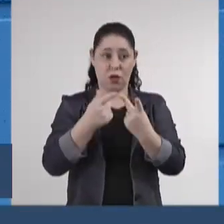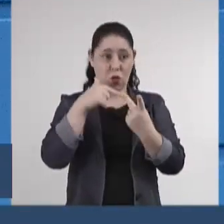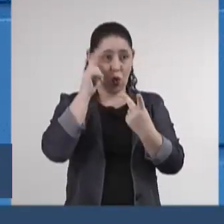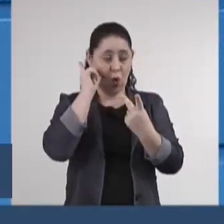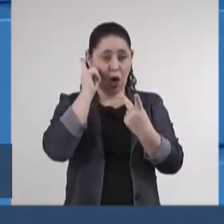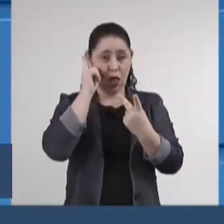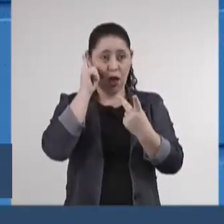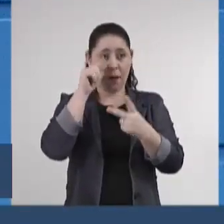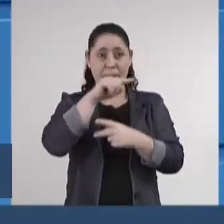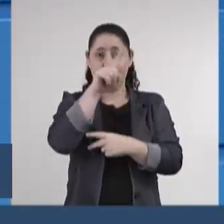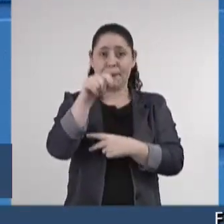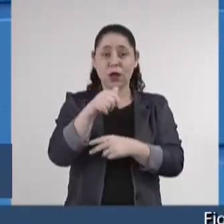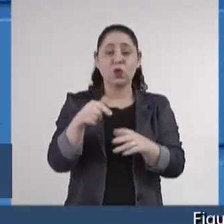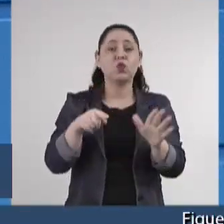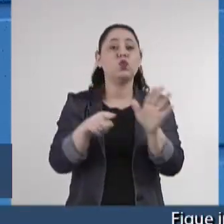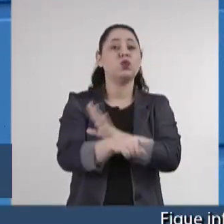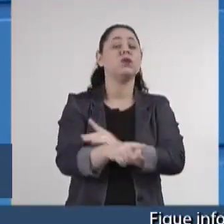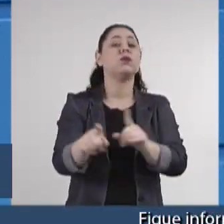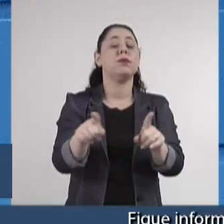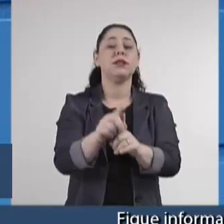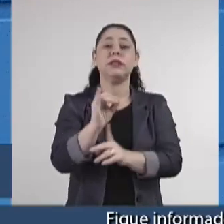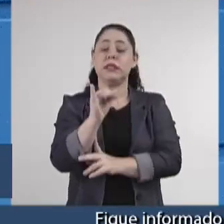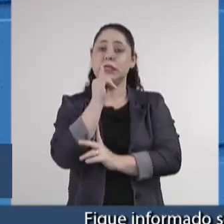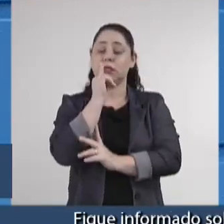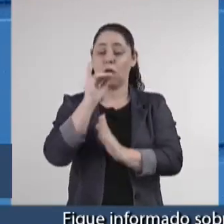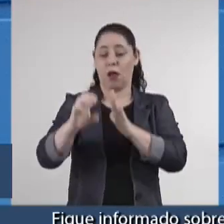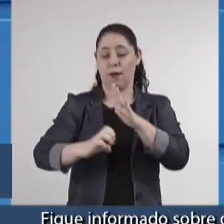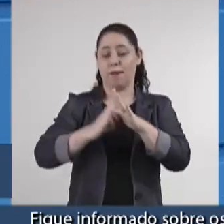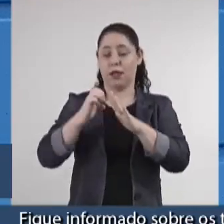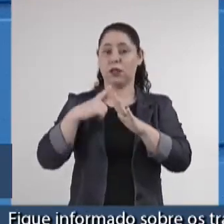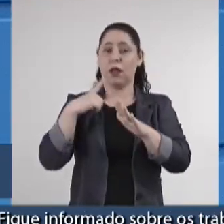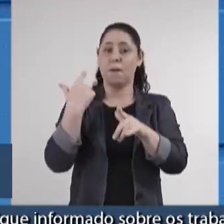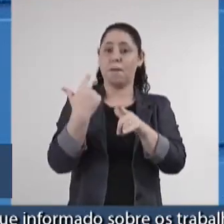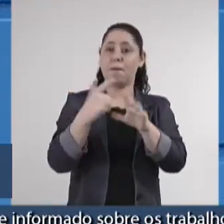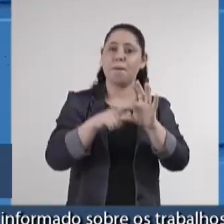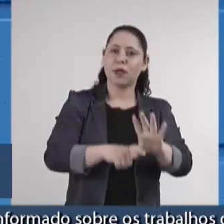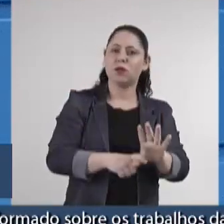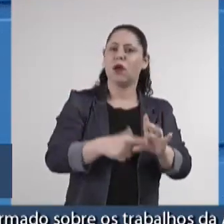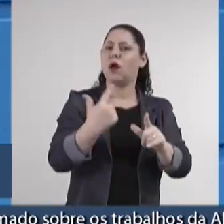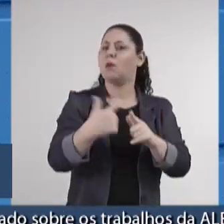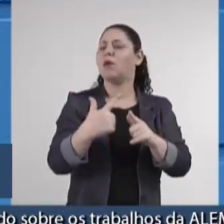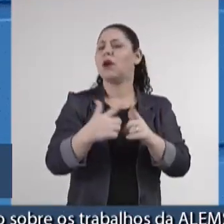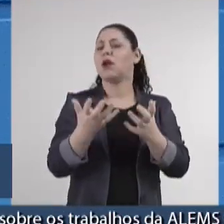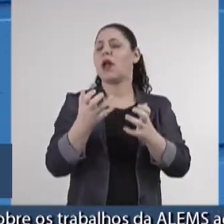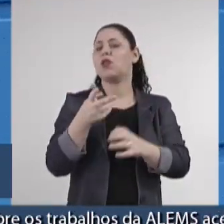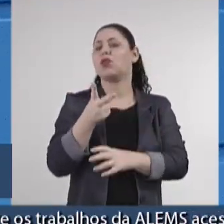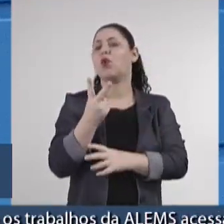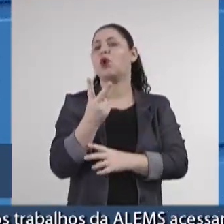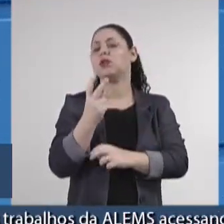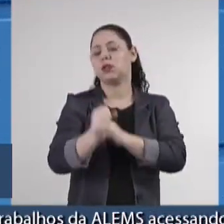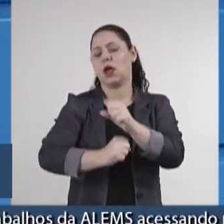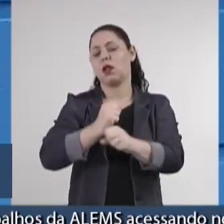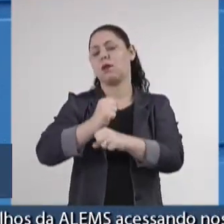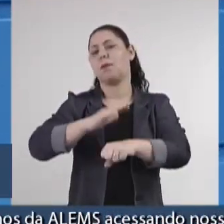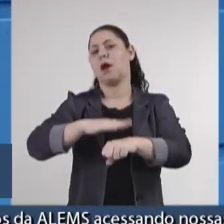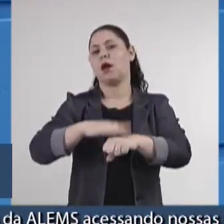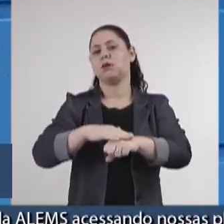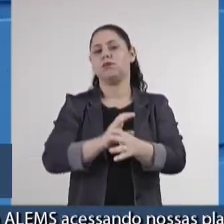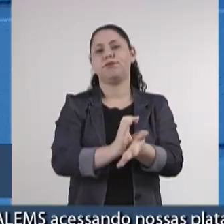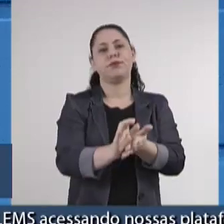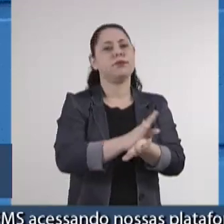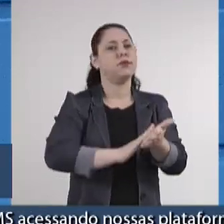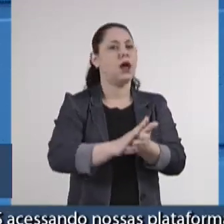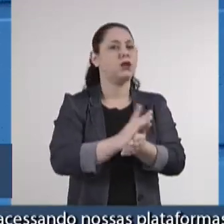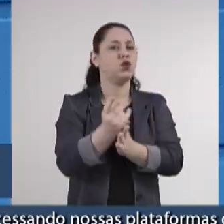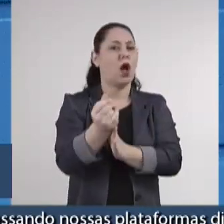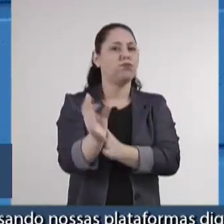é a nossa indagação também. Se a empresa, se a concessionária está tendo prejuízo, por que ela quer ficar mais 2 anos? E sem fazer nenhum